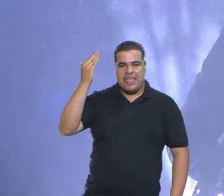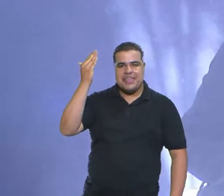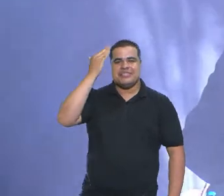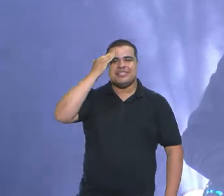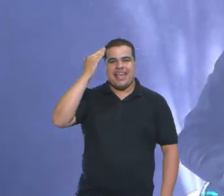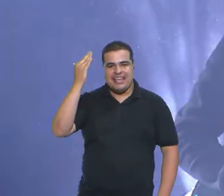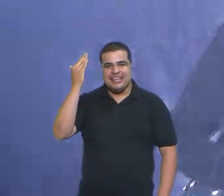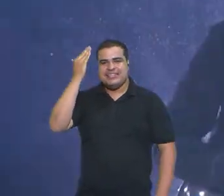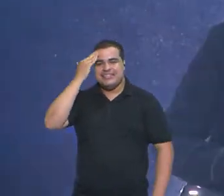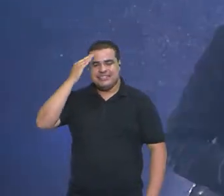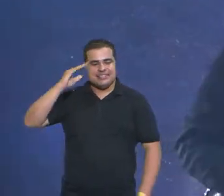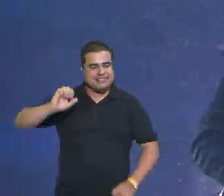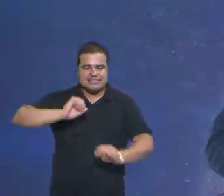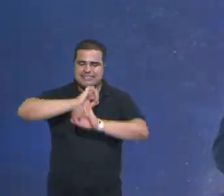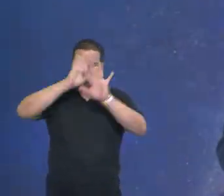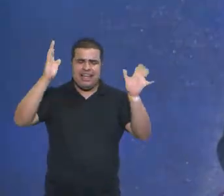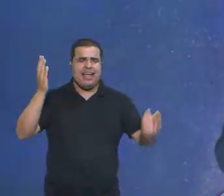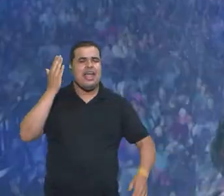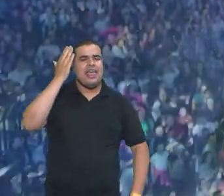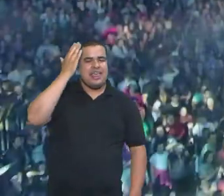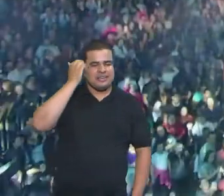eu desejo